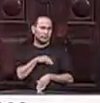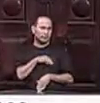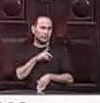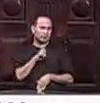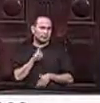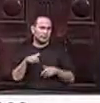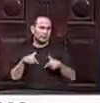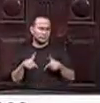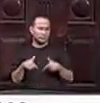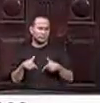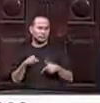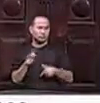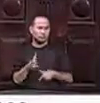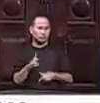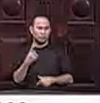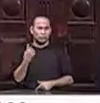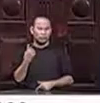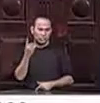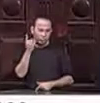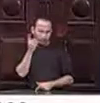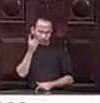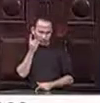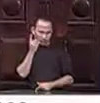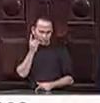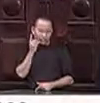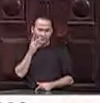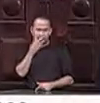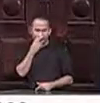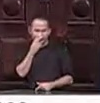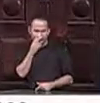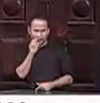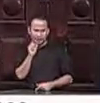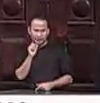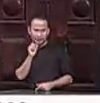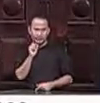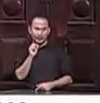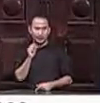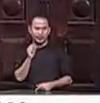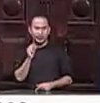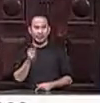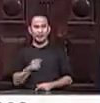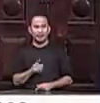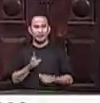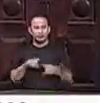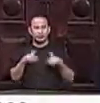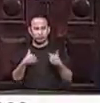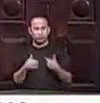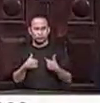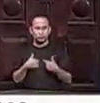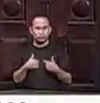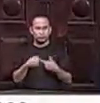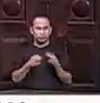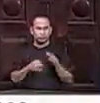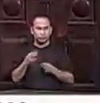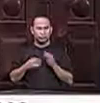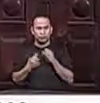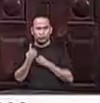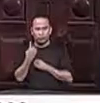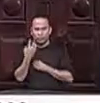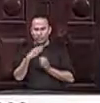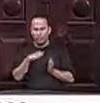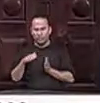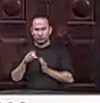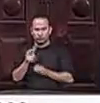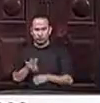funcionou, pelo visto, para um lado só. Então, parece que aquela venda da justiça, ela existe para um lado só.